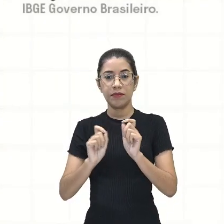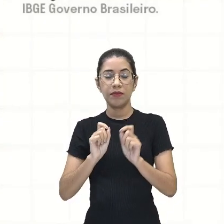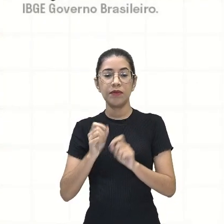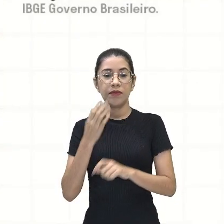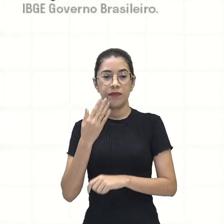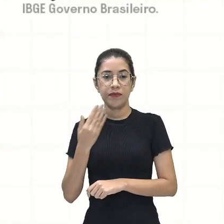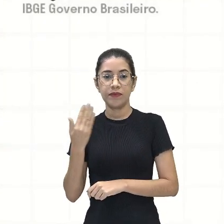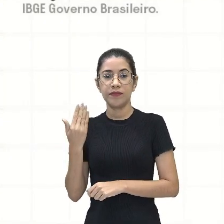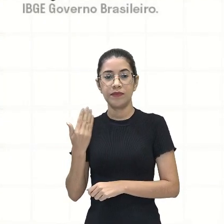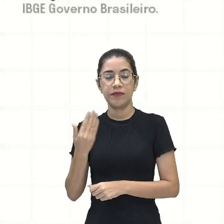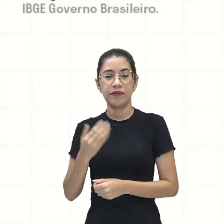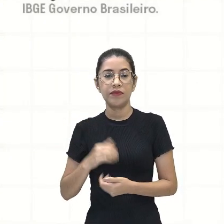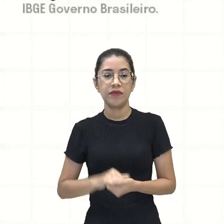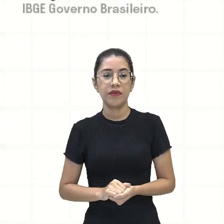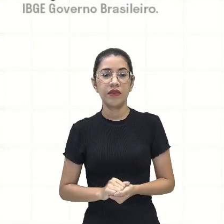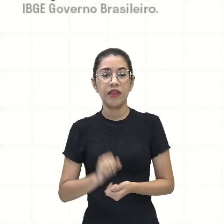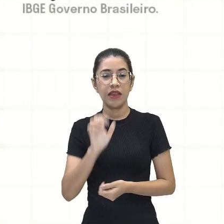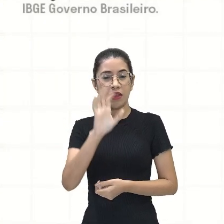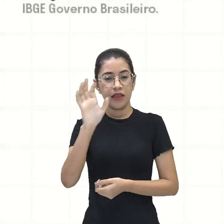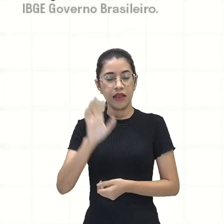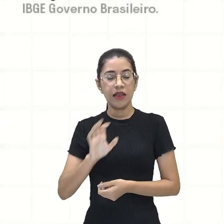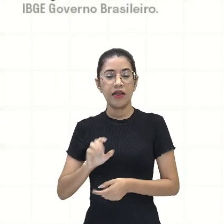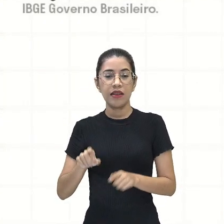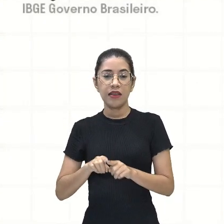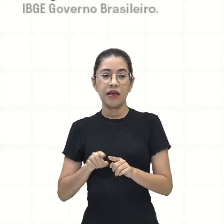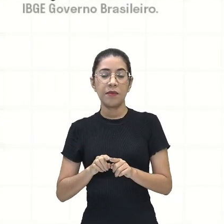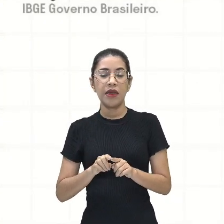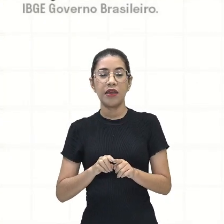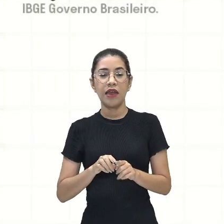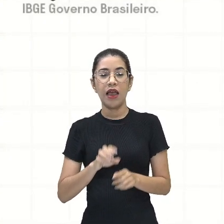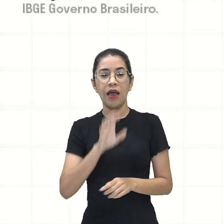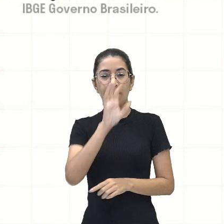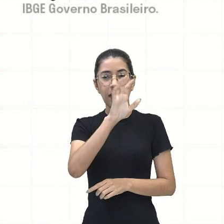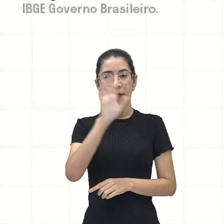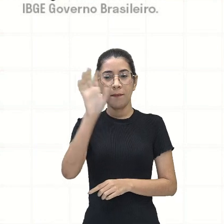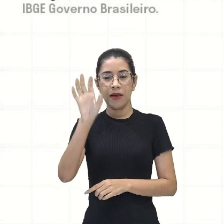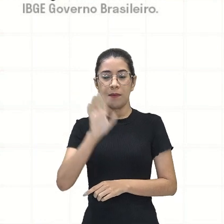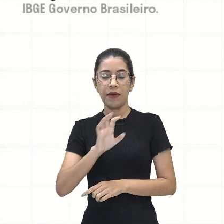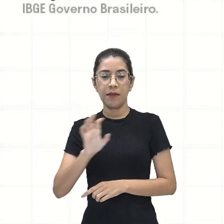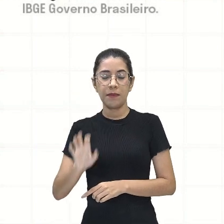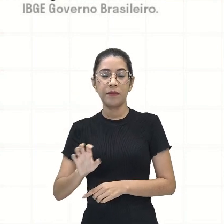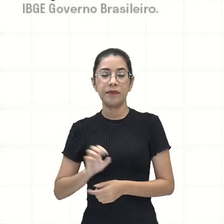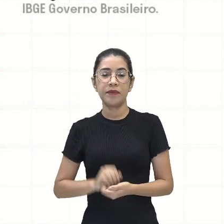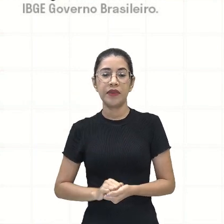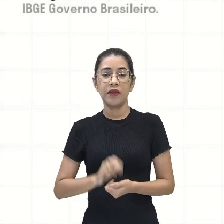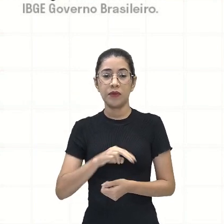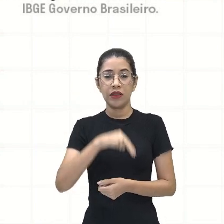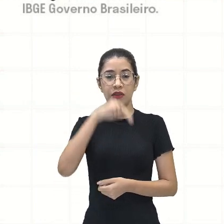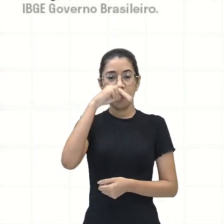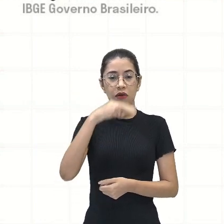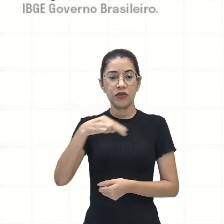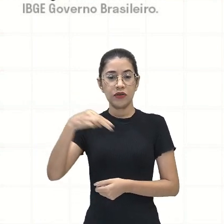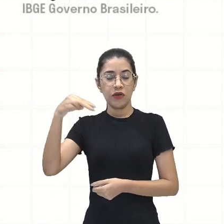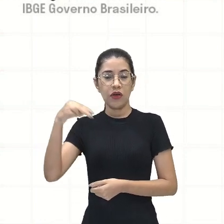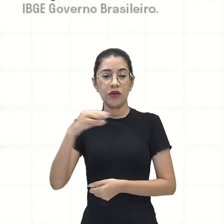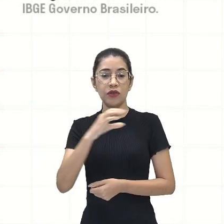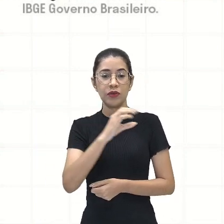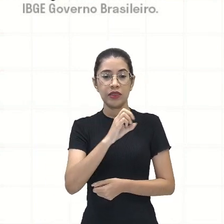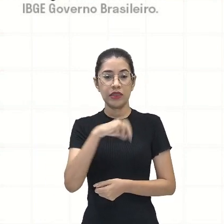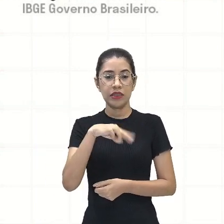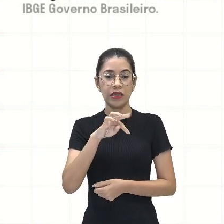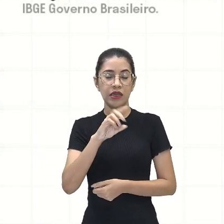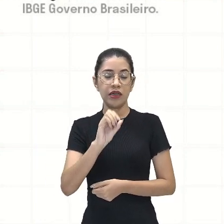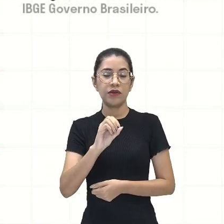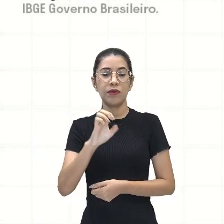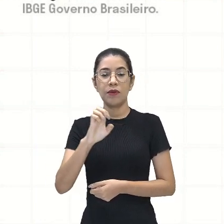essa formação do território e as regiões, olha. Lá no mapa anterior, olha, a gente tem norte, nordeste, centro,